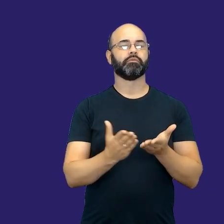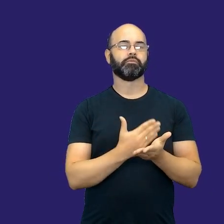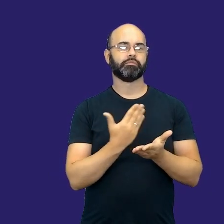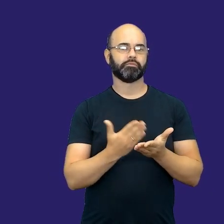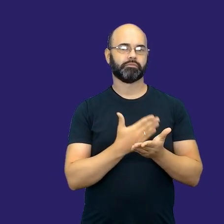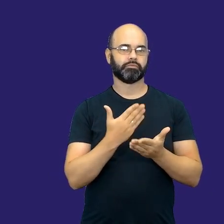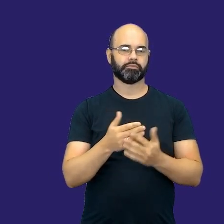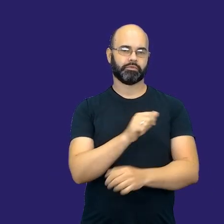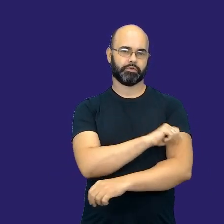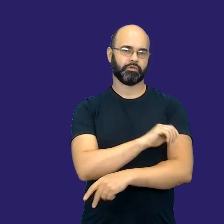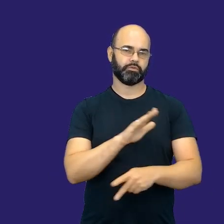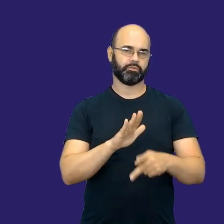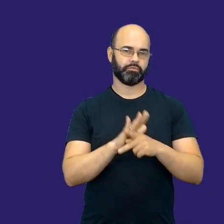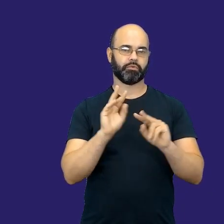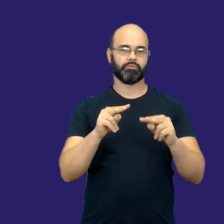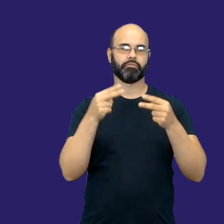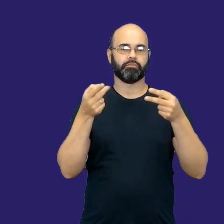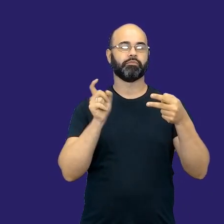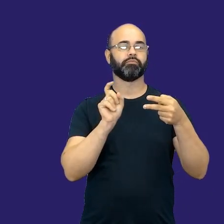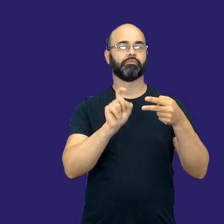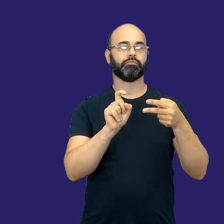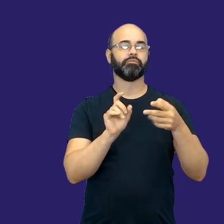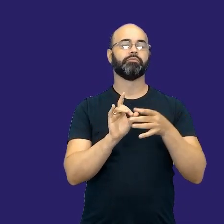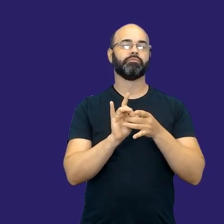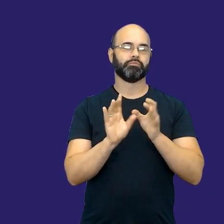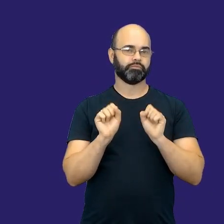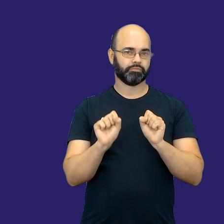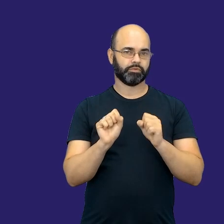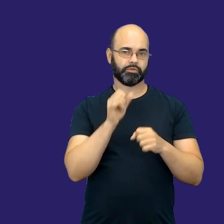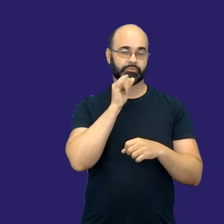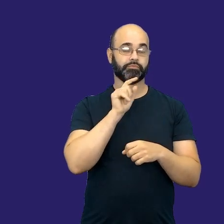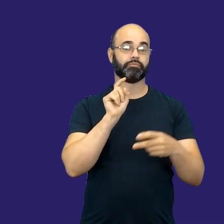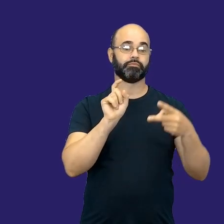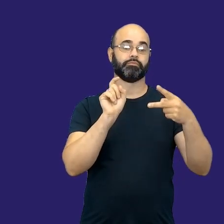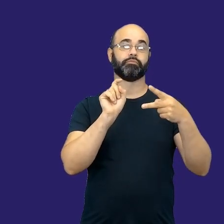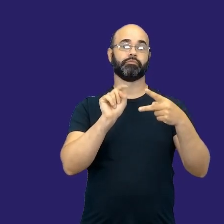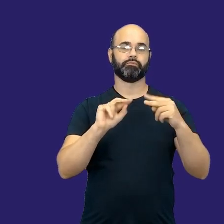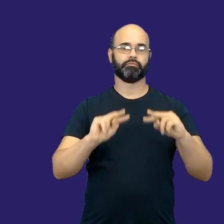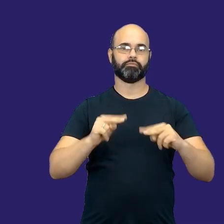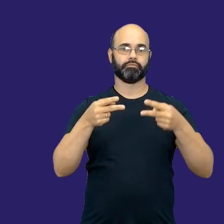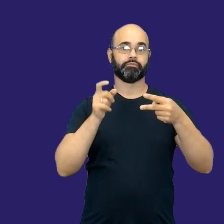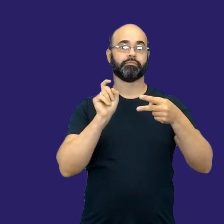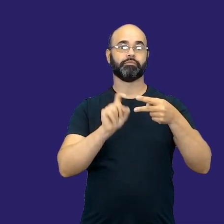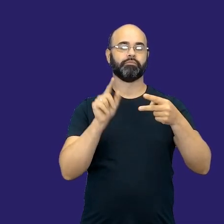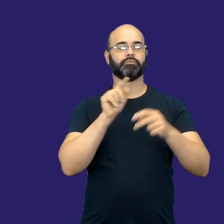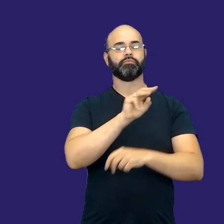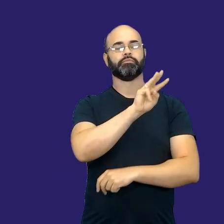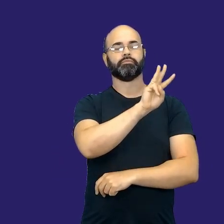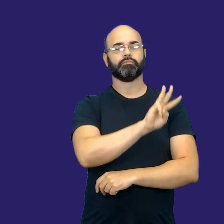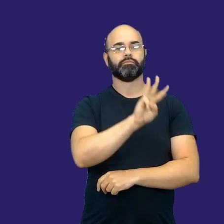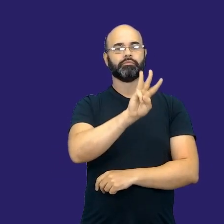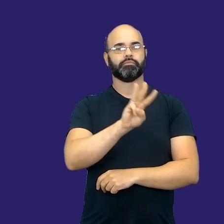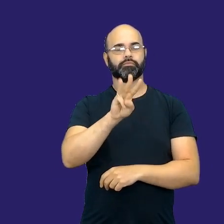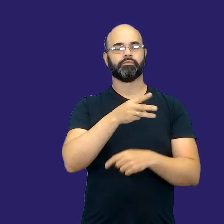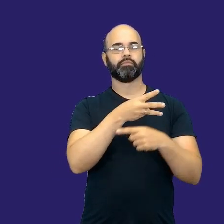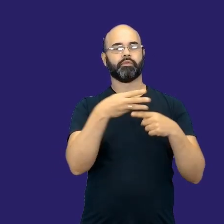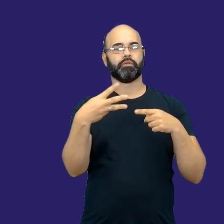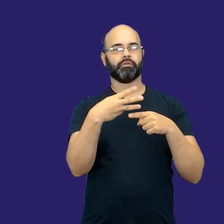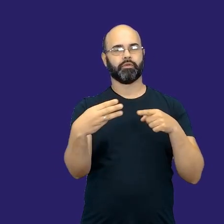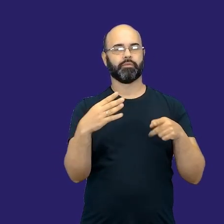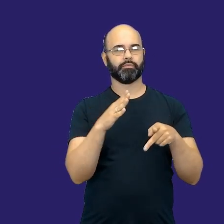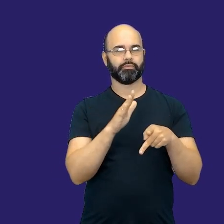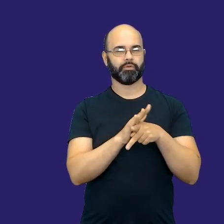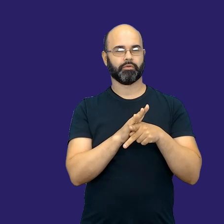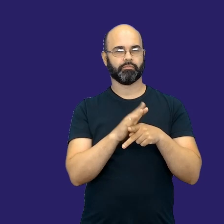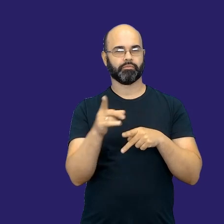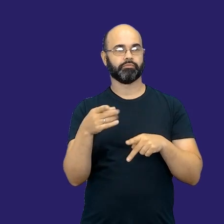aluno através do link que direciona automaticamente, né, ao repositório lá da EFAP. Então, até a última